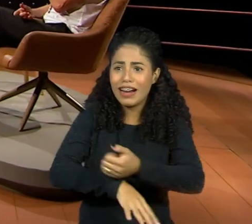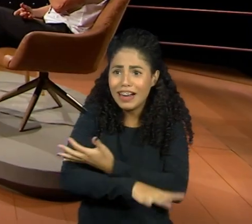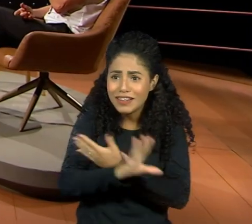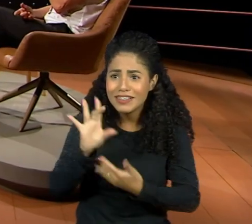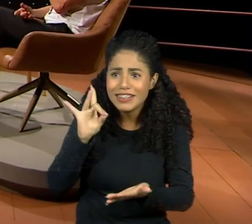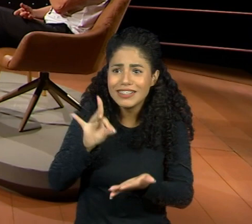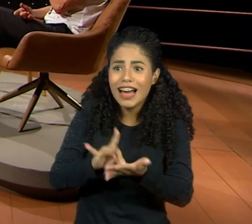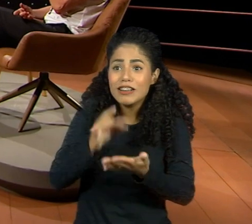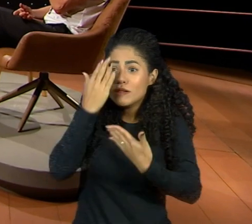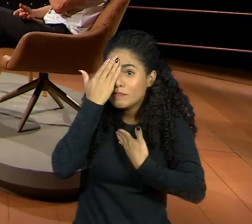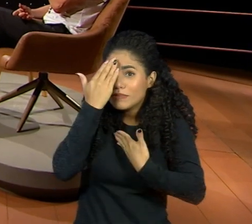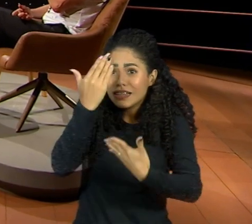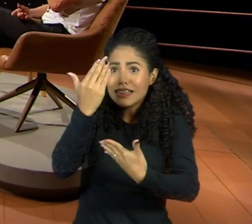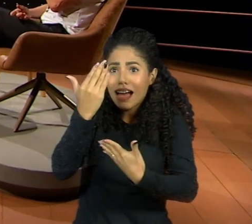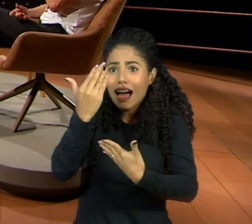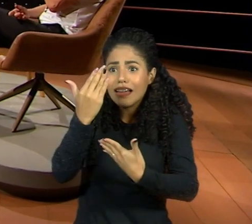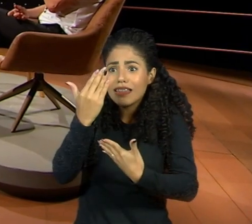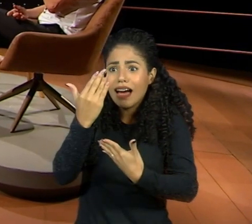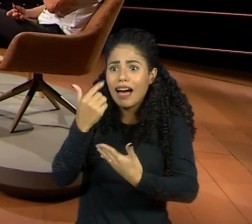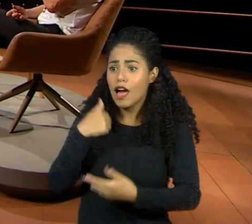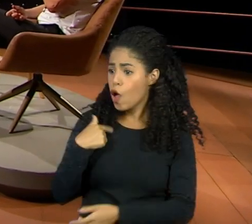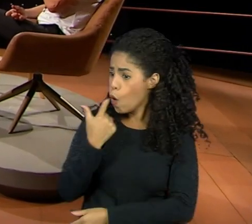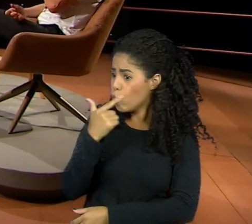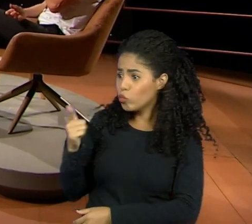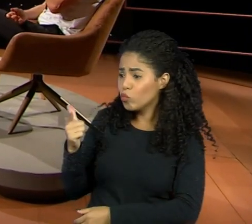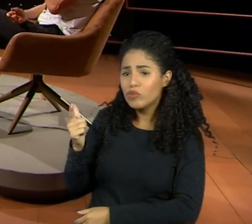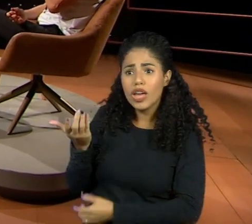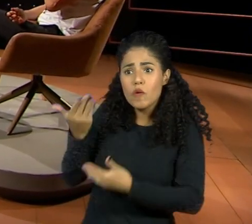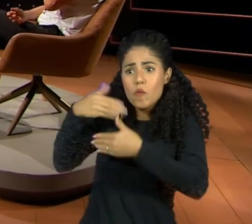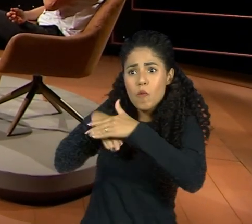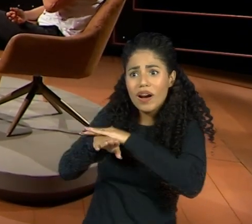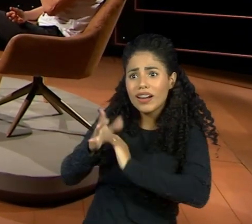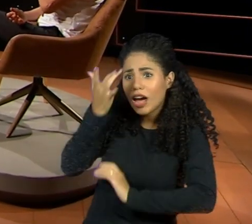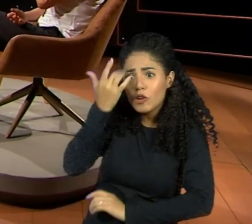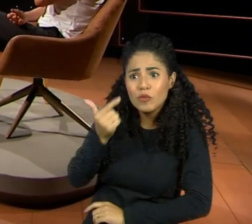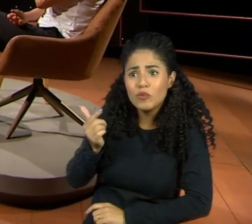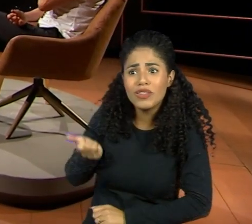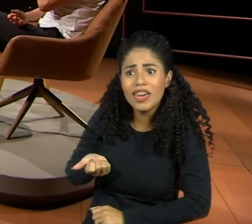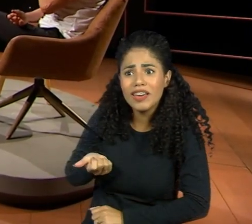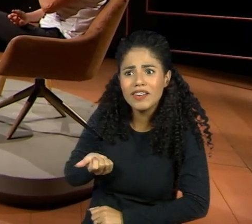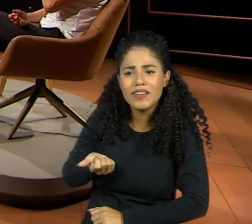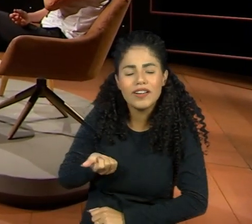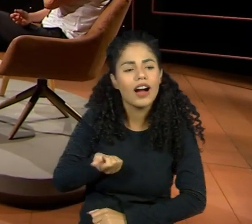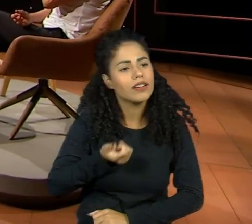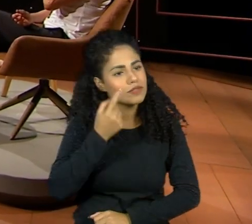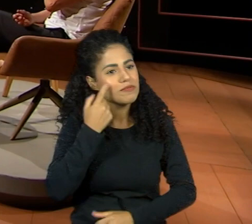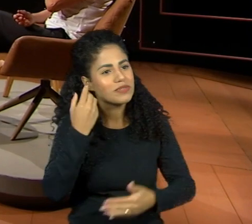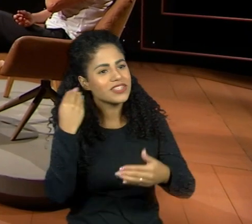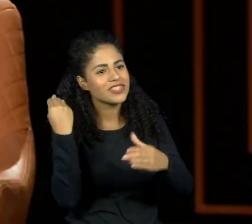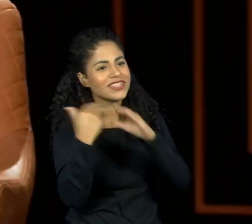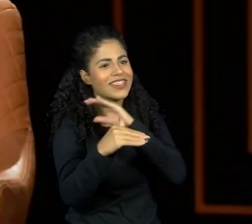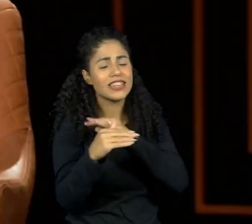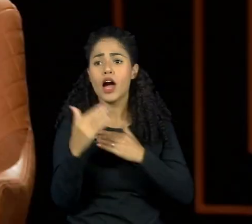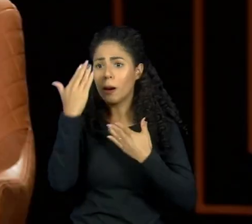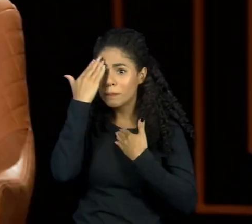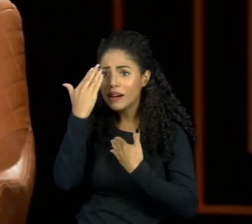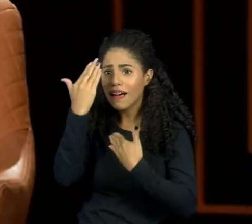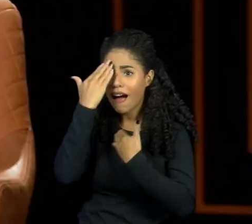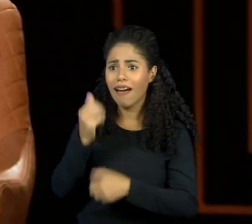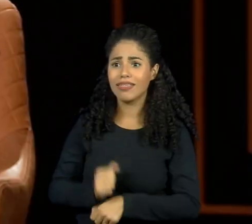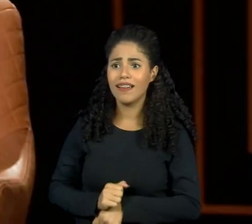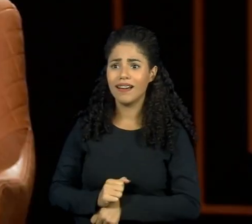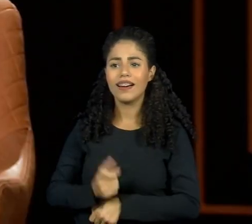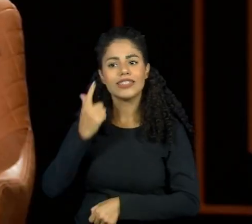Eu não tenho. A gente vende para você por um preço bem baratinho. Por favor, olha, a força dessa mulher dentro das artes é